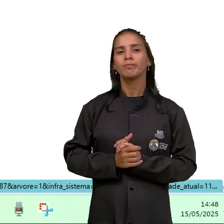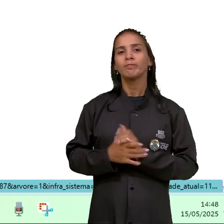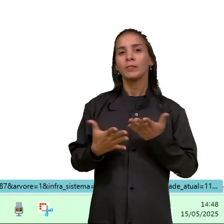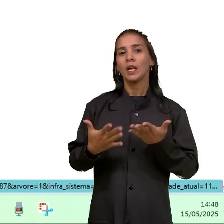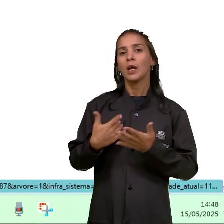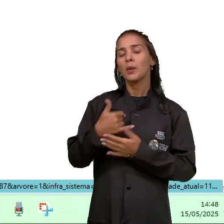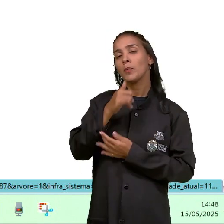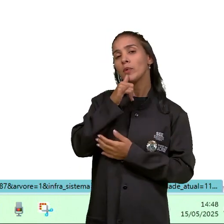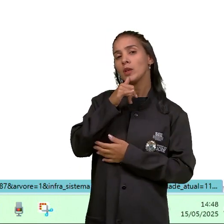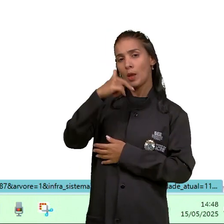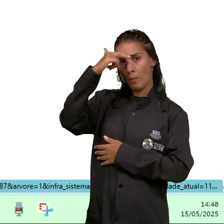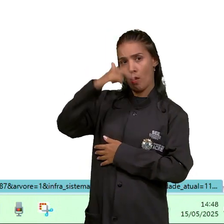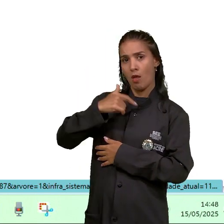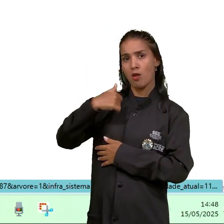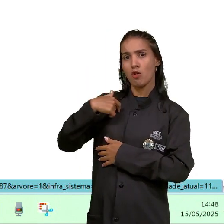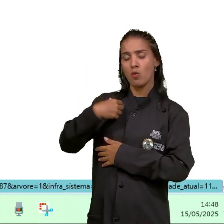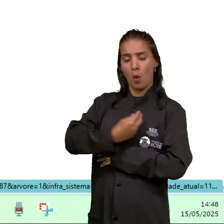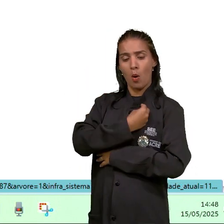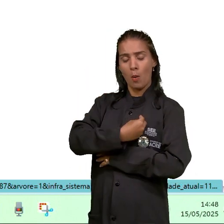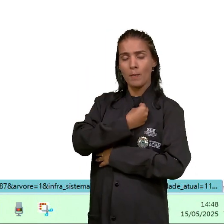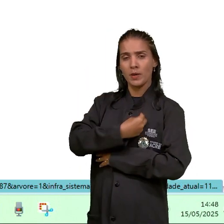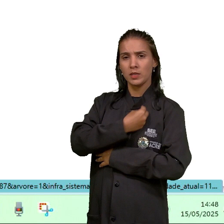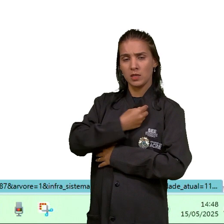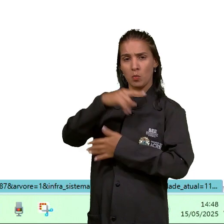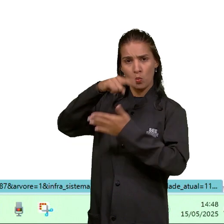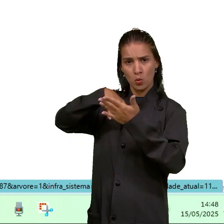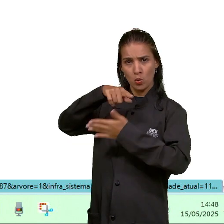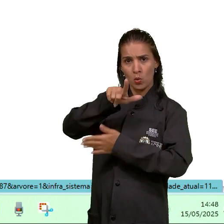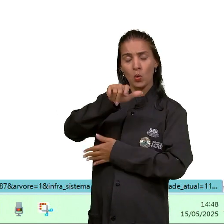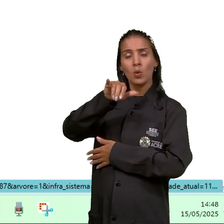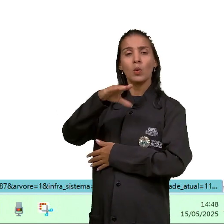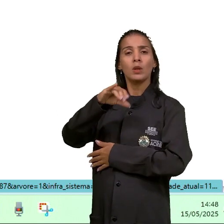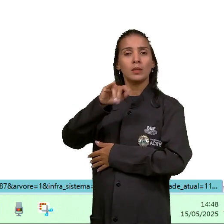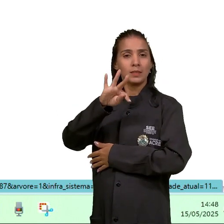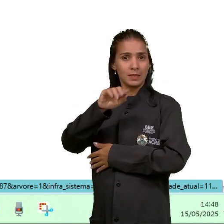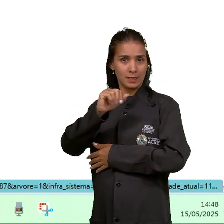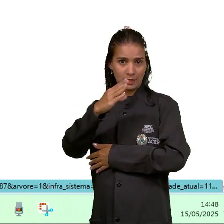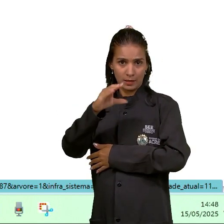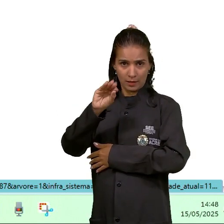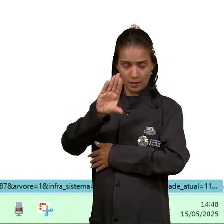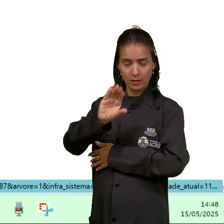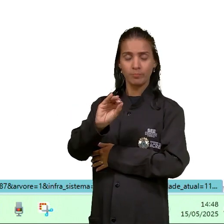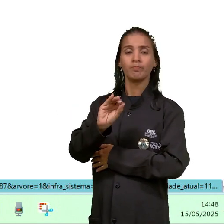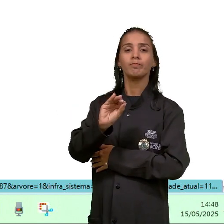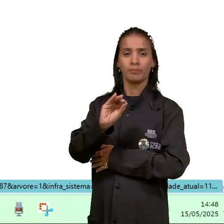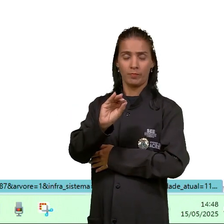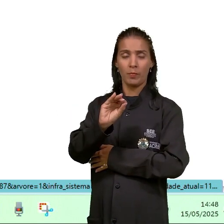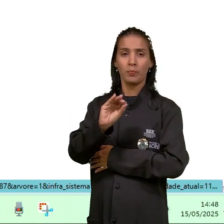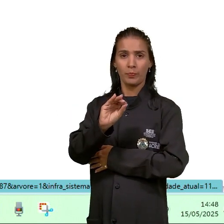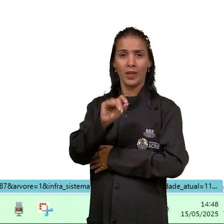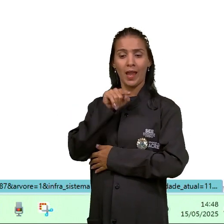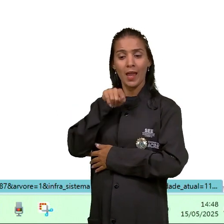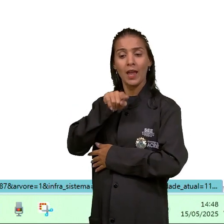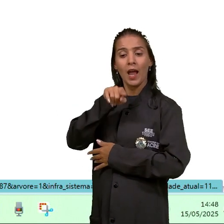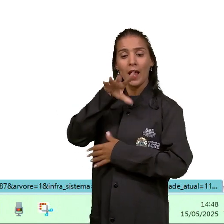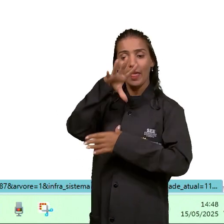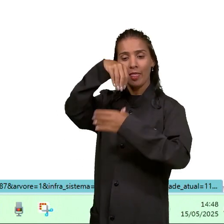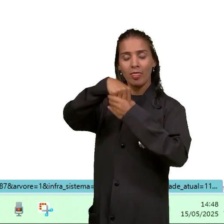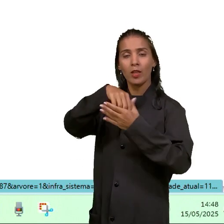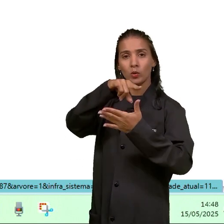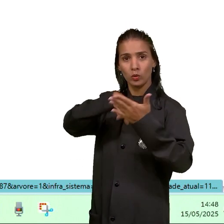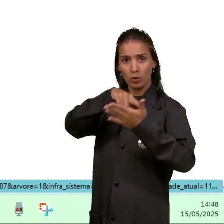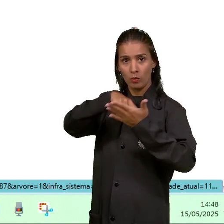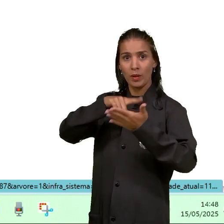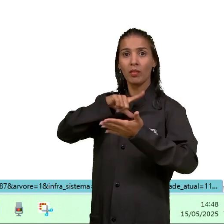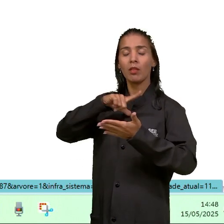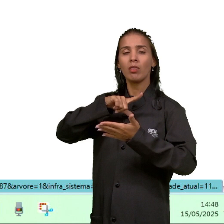licitação do seu órgão, que você participou de uma licitação. Essa licitação, ela no final, lá um